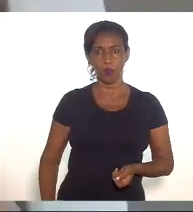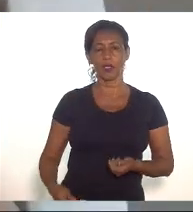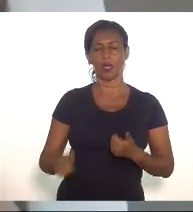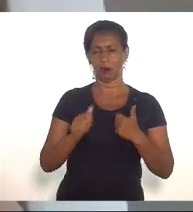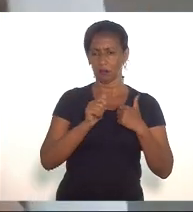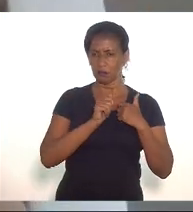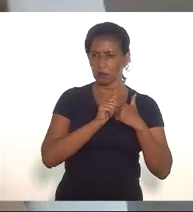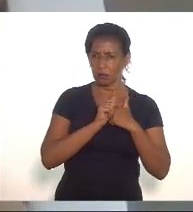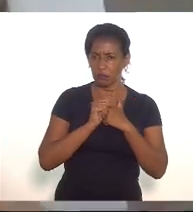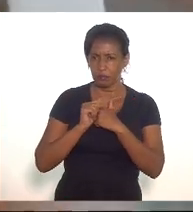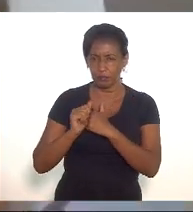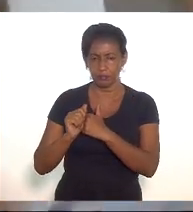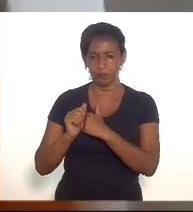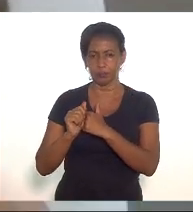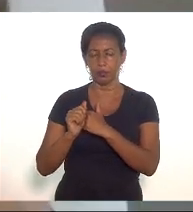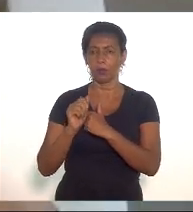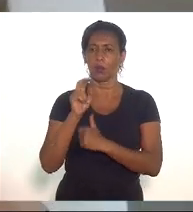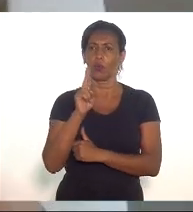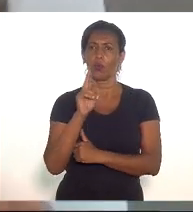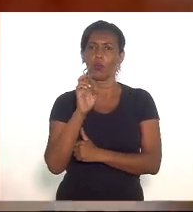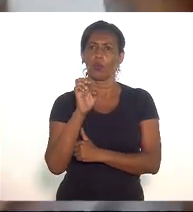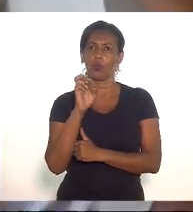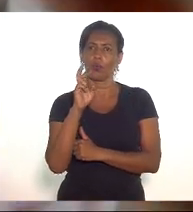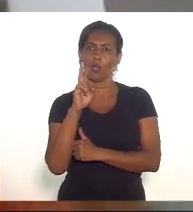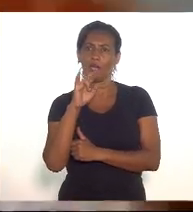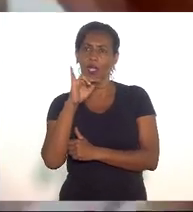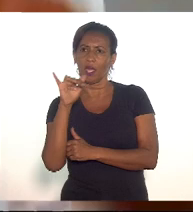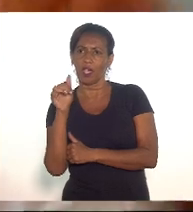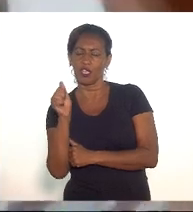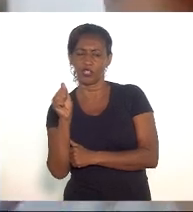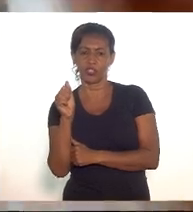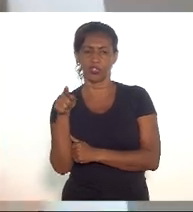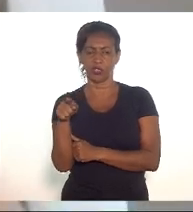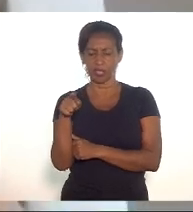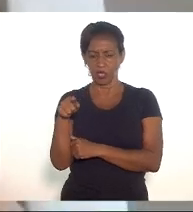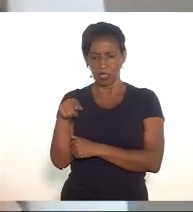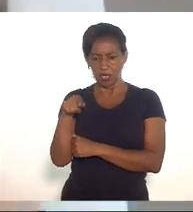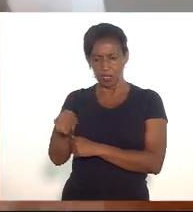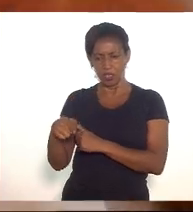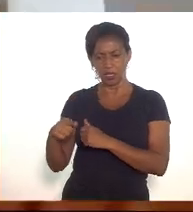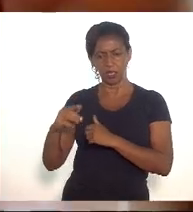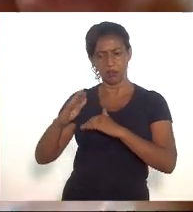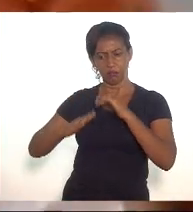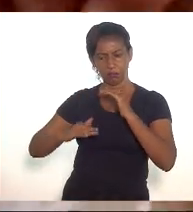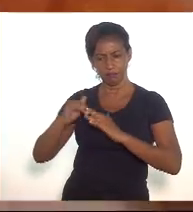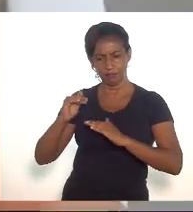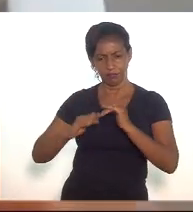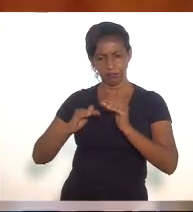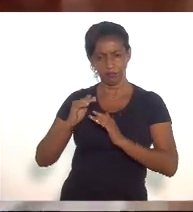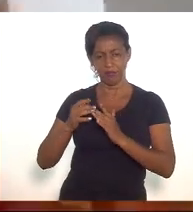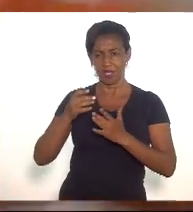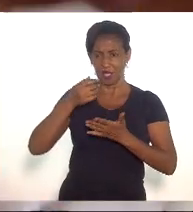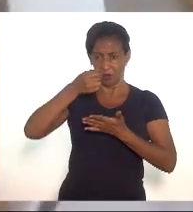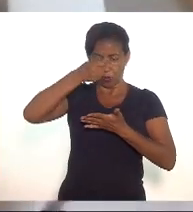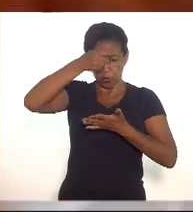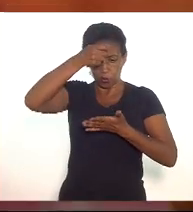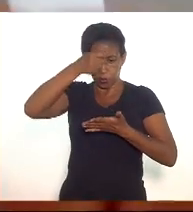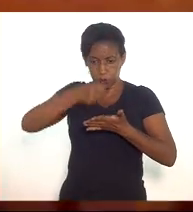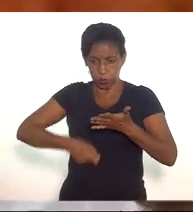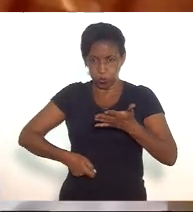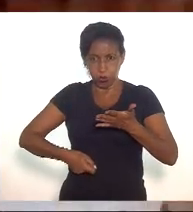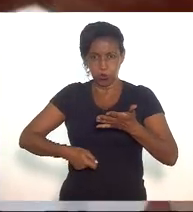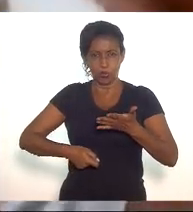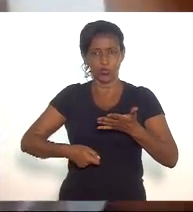conduzido pela UERJ, e o produto desse mestrado serão dissertações que irão